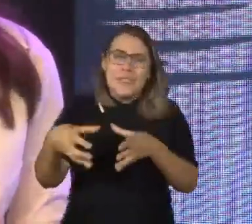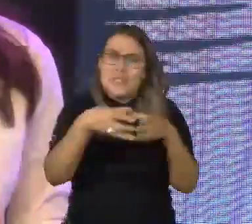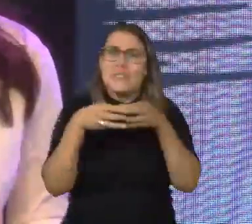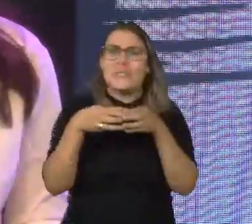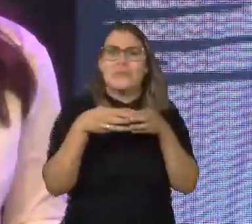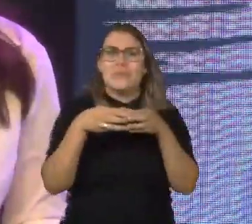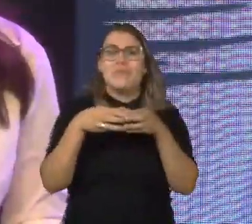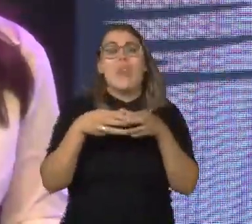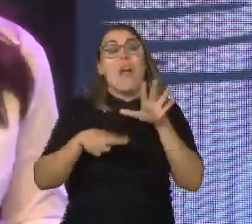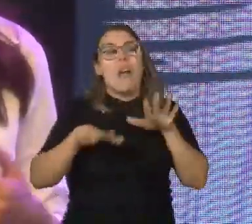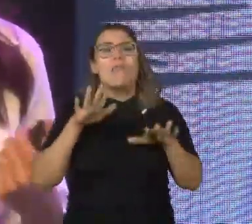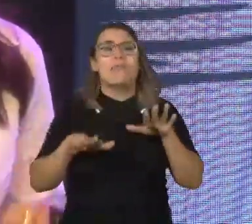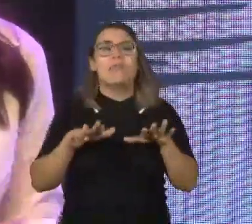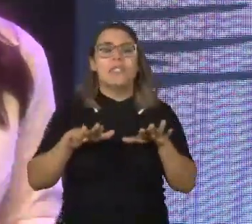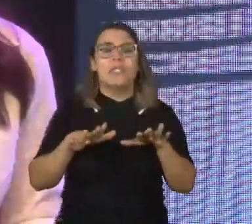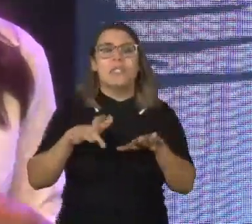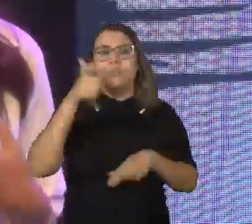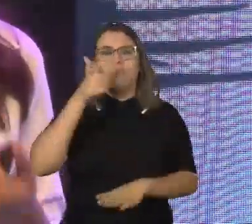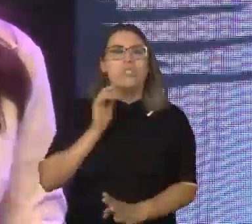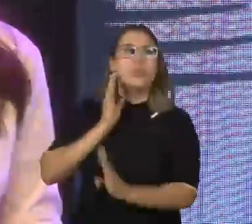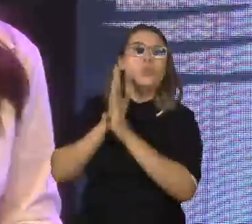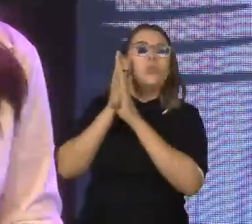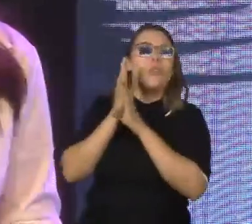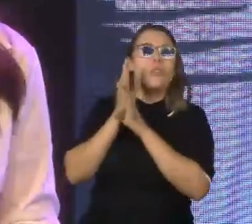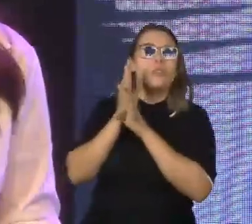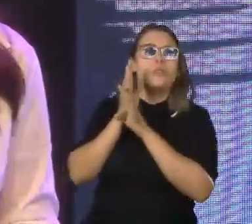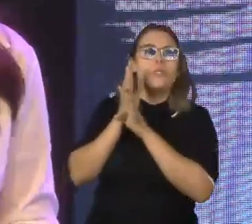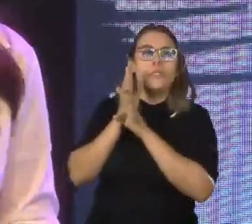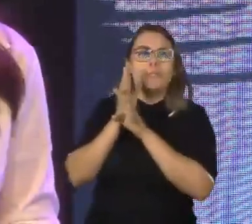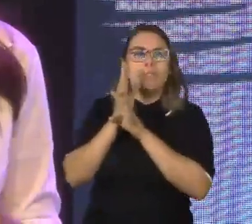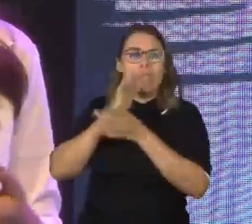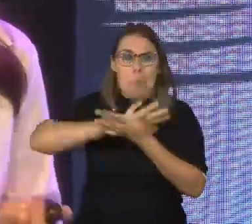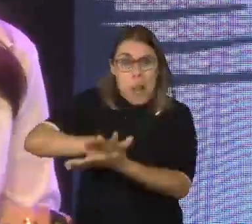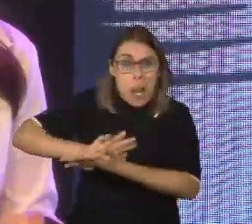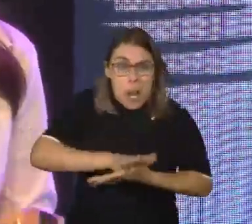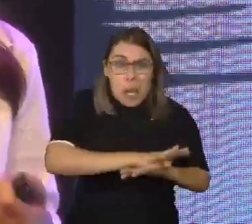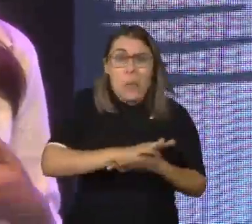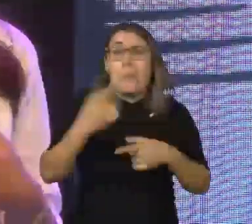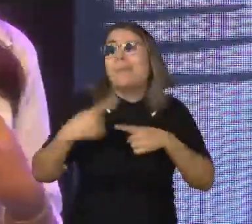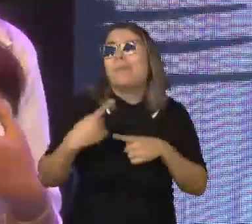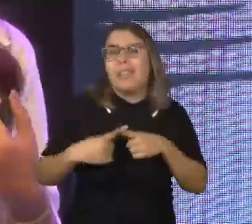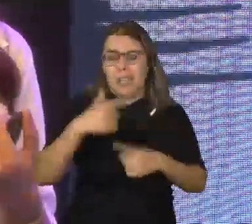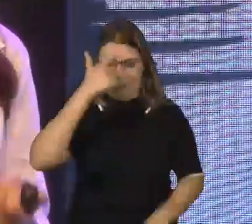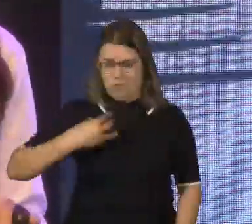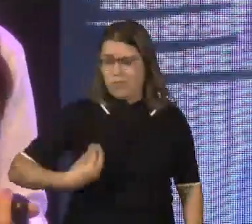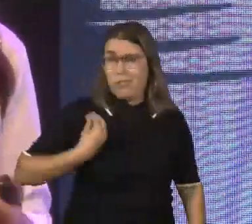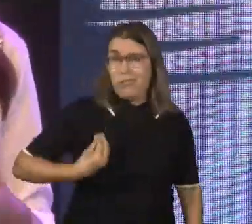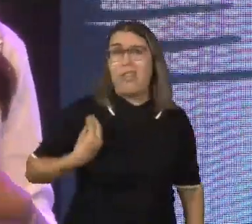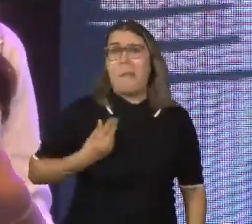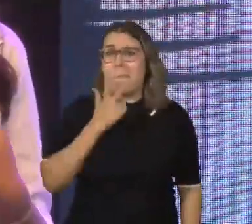ambiente. Muitas vezes, nós nos deparamos e aumentamos os nossos preconceitos porque nós vivemos dentro de uma